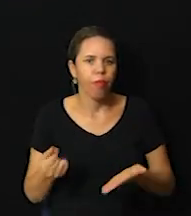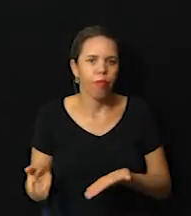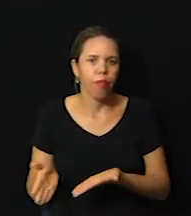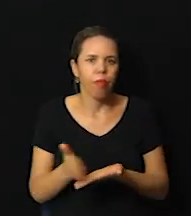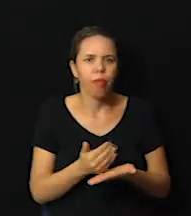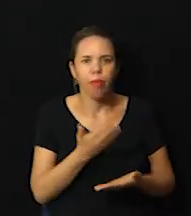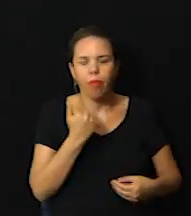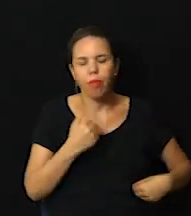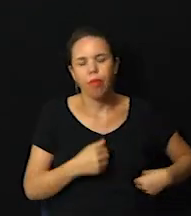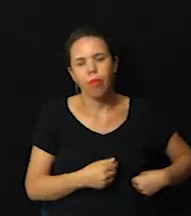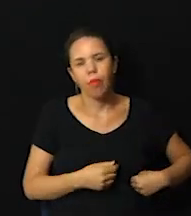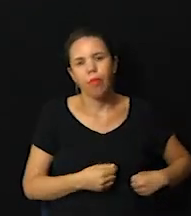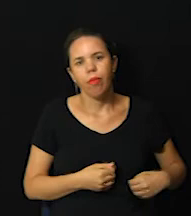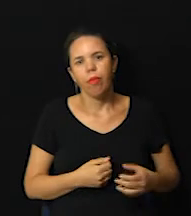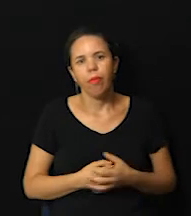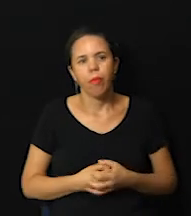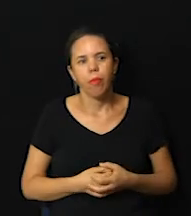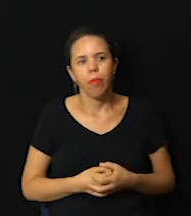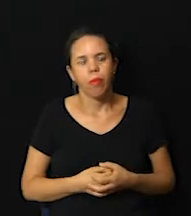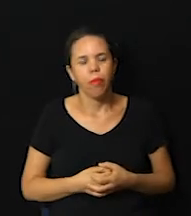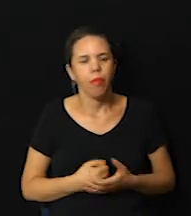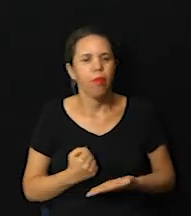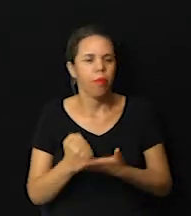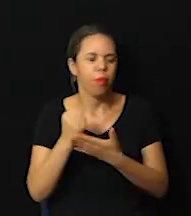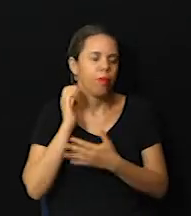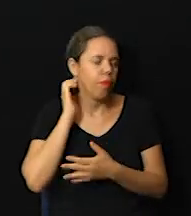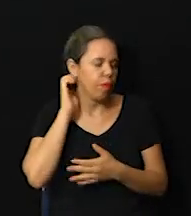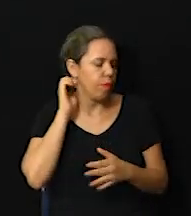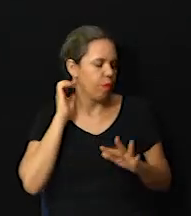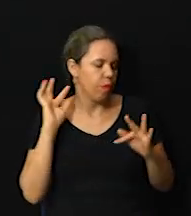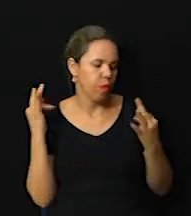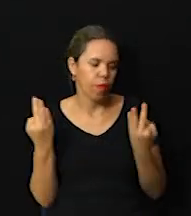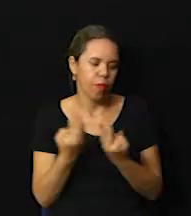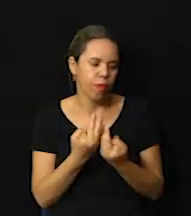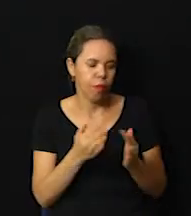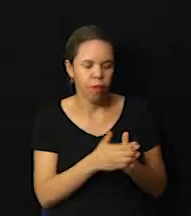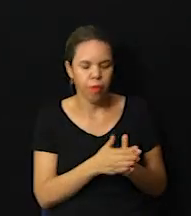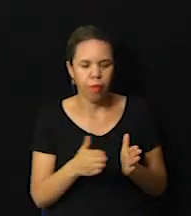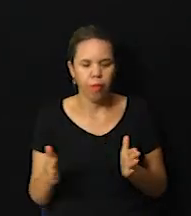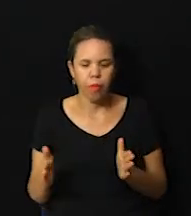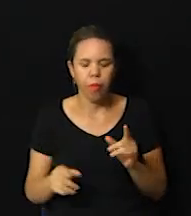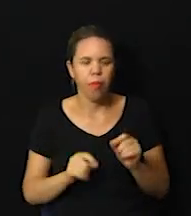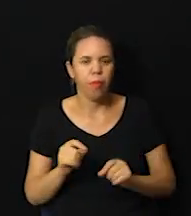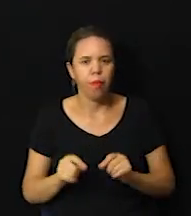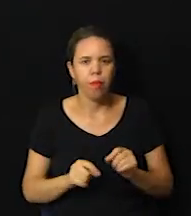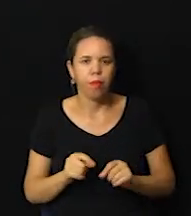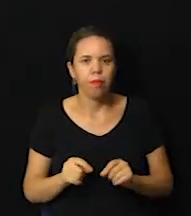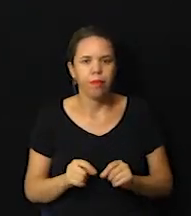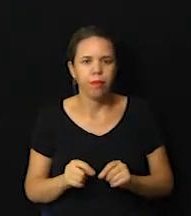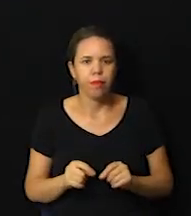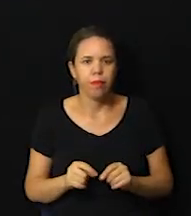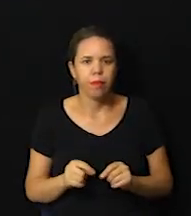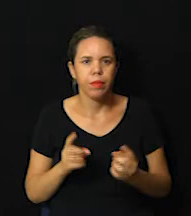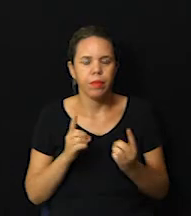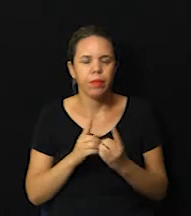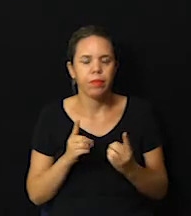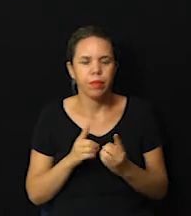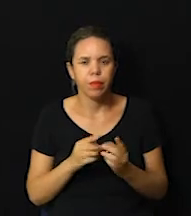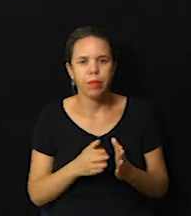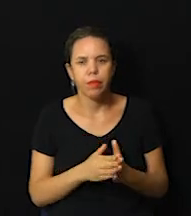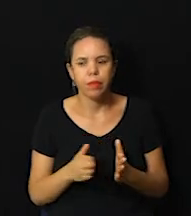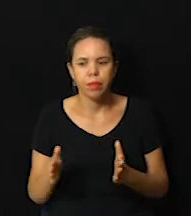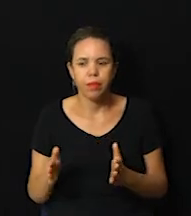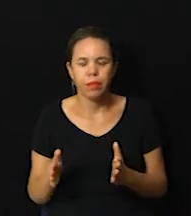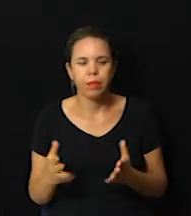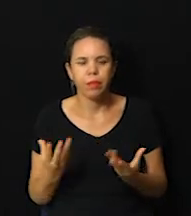de alimentos, para poder ajudar as famílias. Foi um período que, embora a gente estava atendendo por um